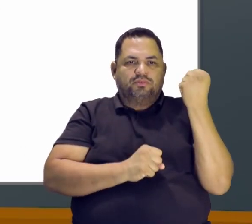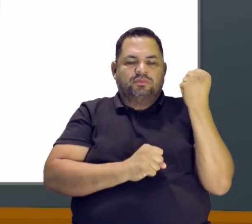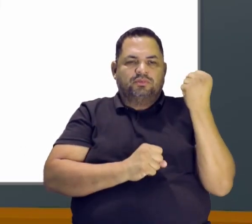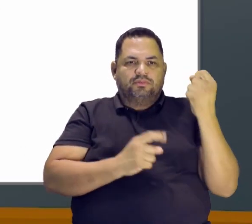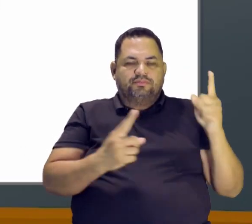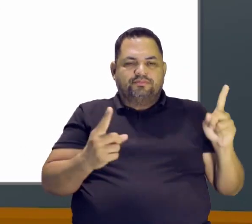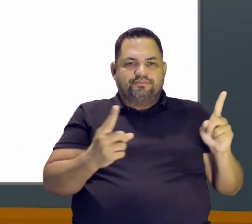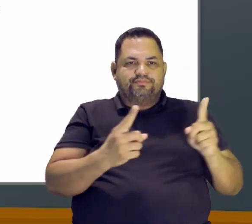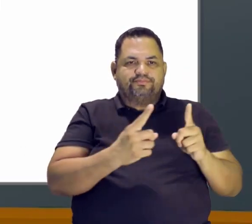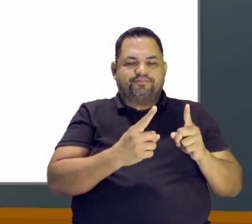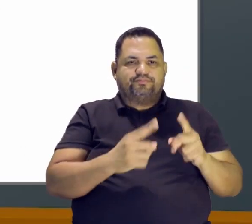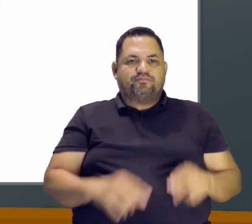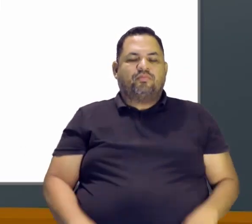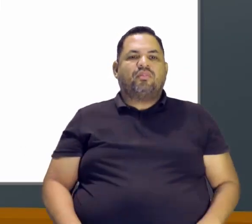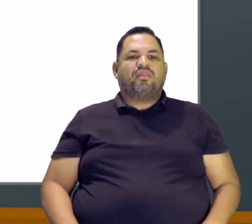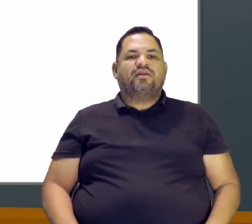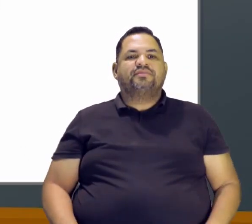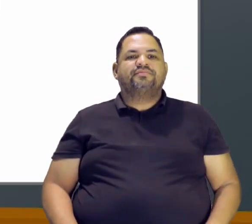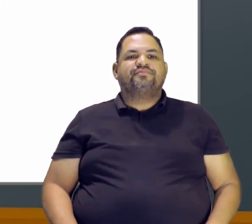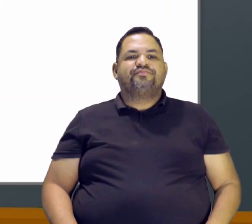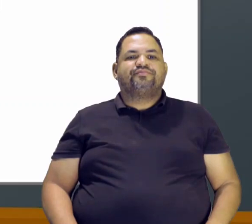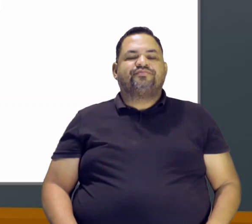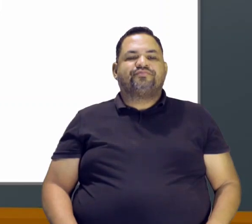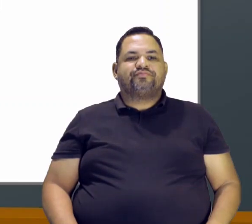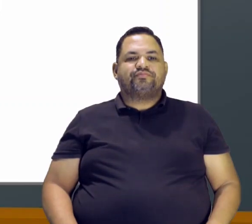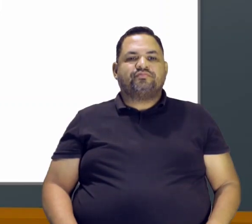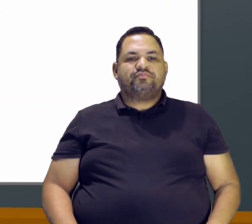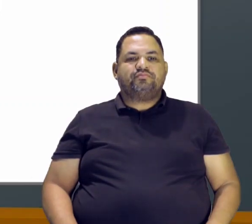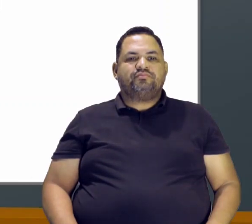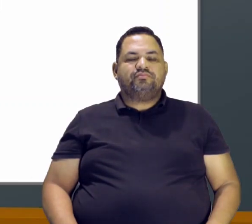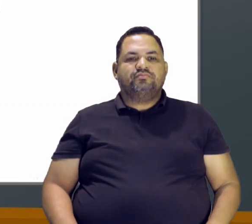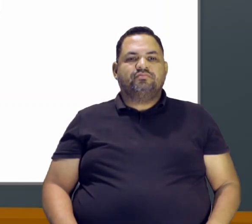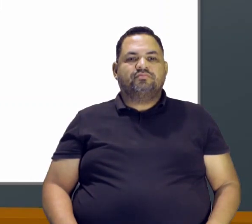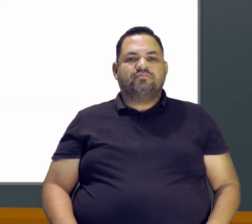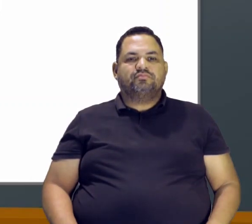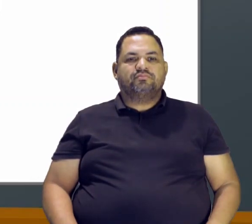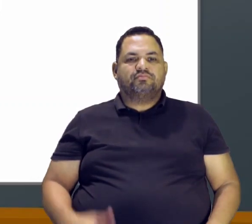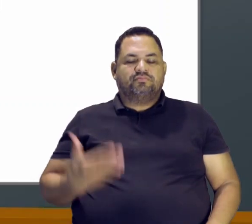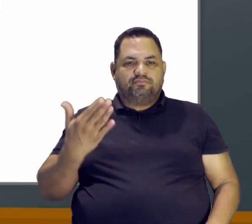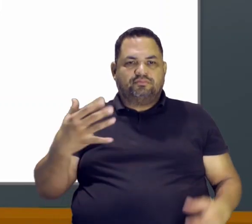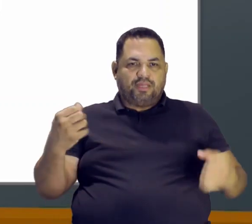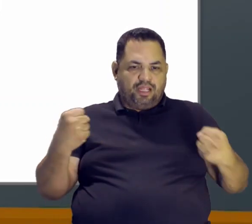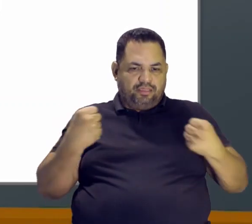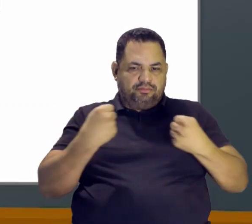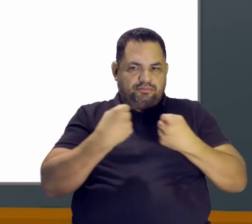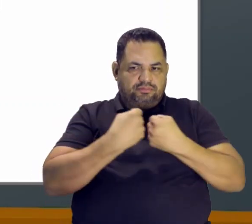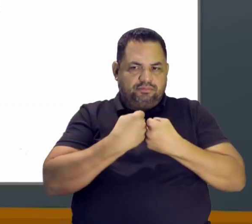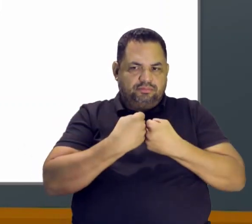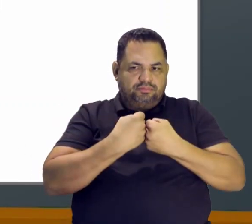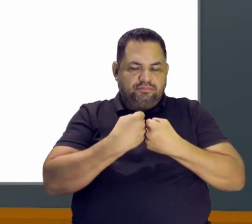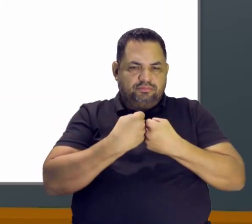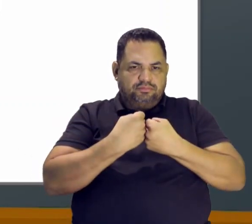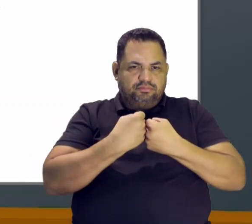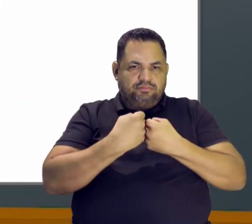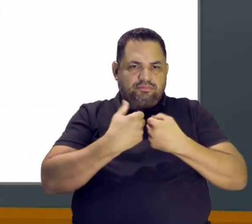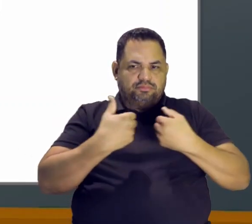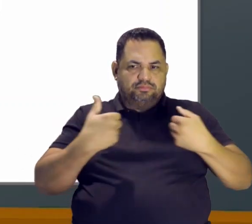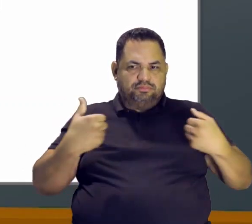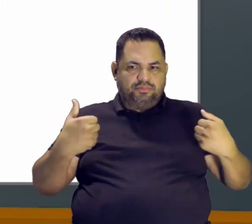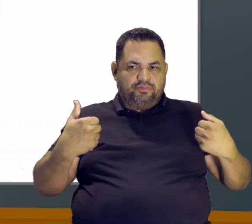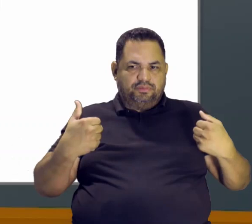fibras musculares. Então lá naquelas fibras vai fazer basicamente isso aqui, vai aproximar e vai